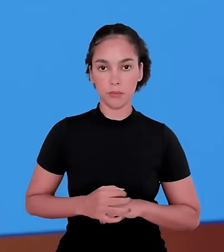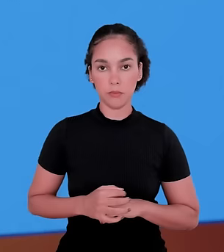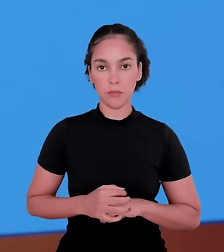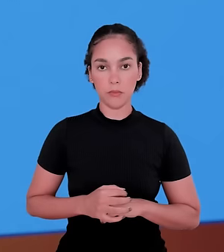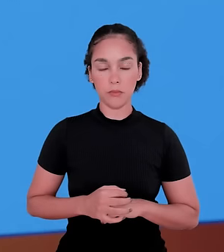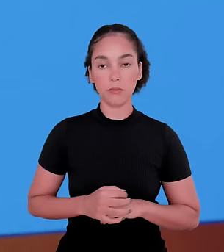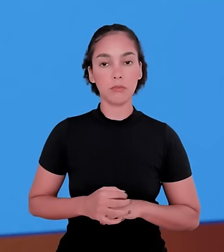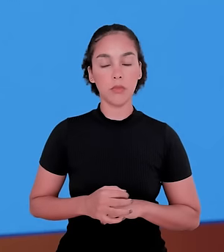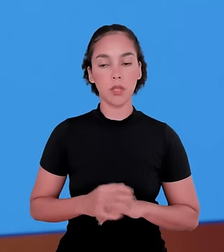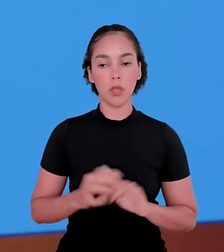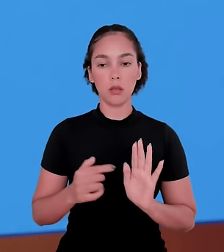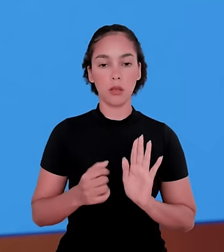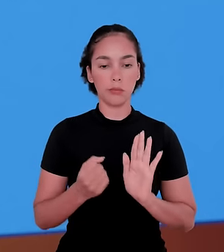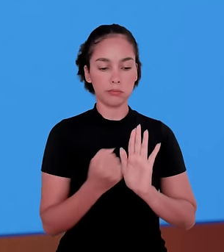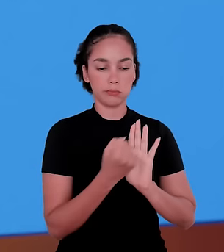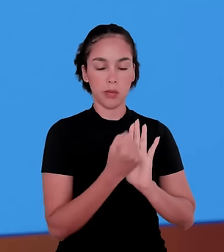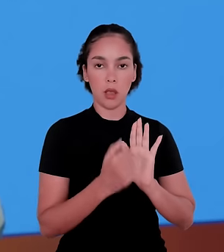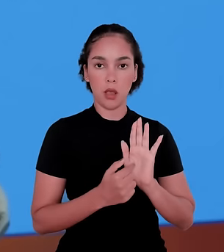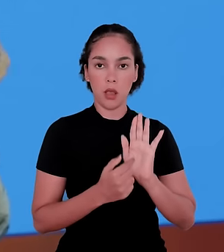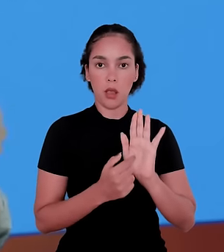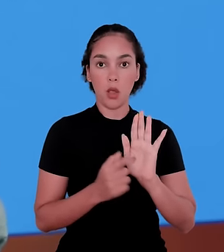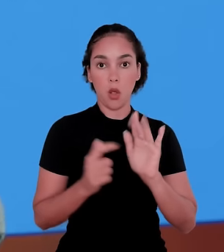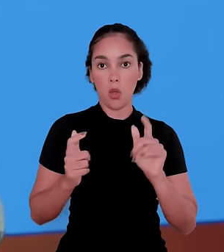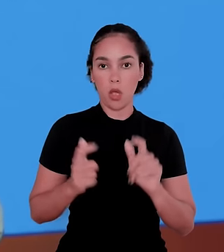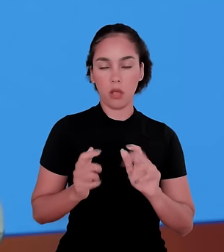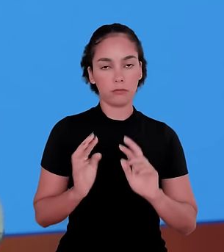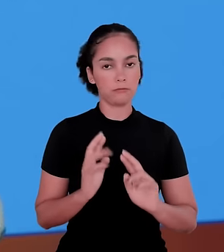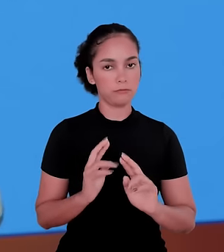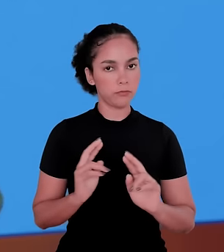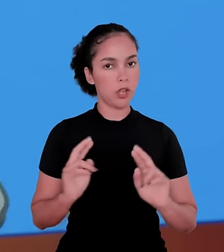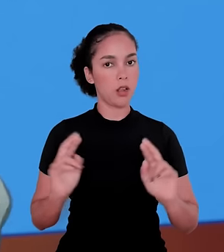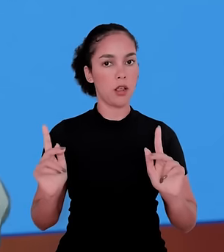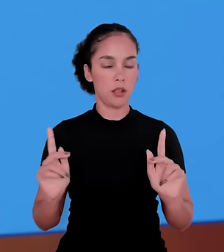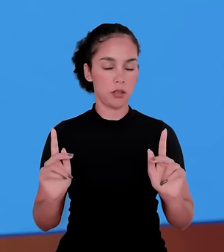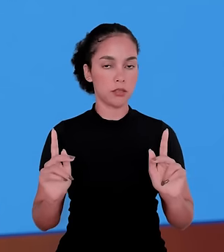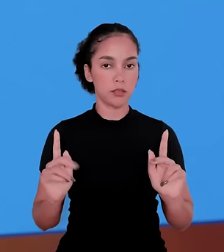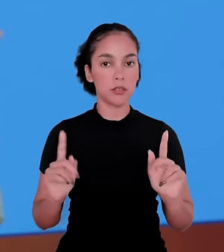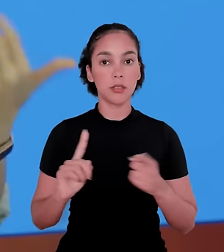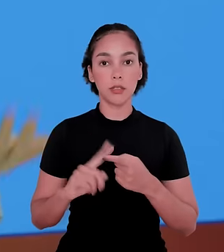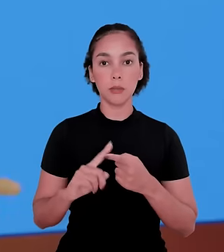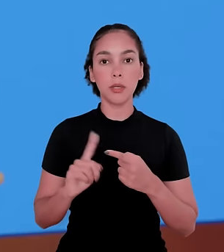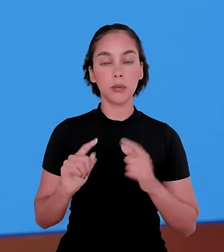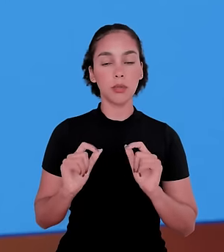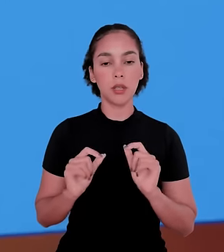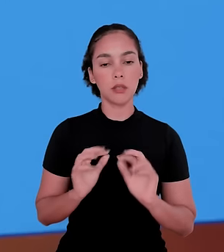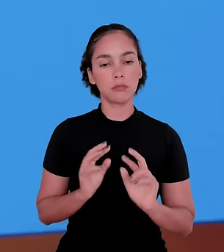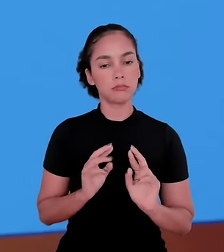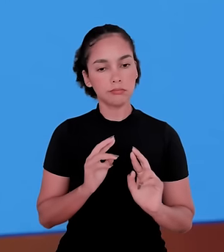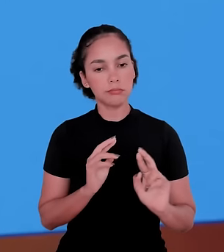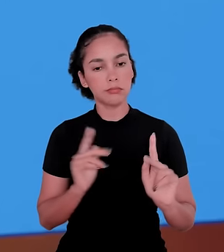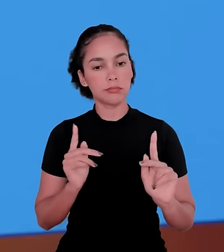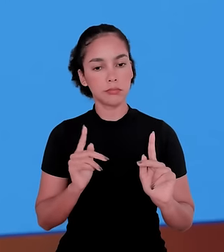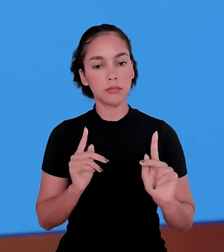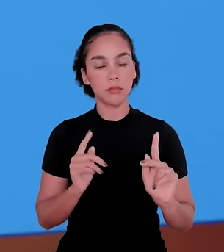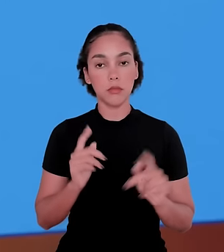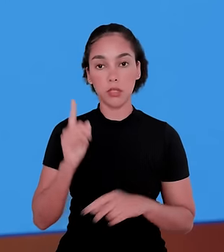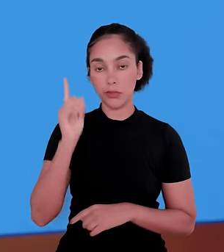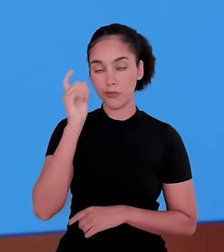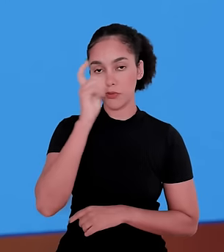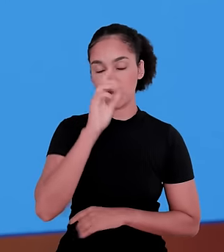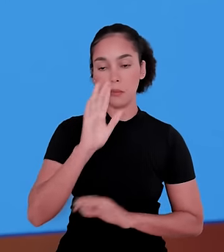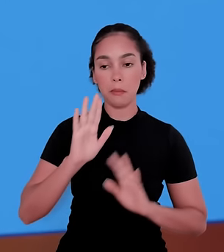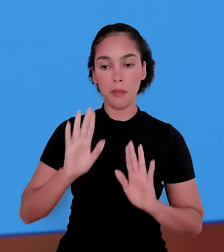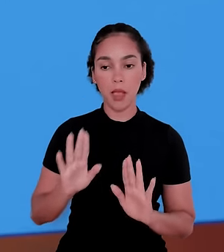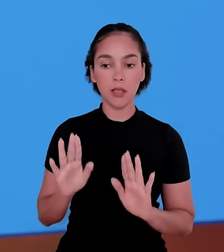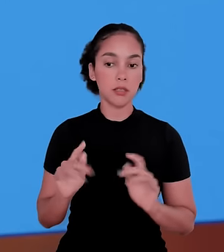sinal distintivo num local não comum e esse sinal também é distintivo é super difícil mas